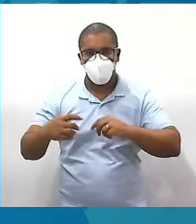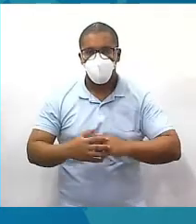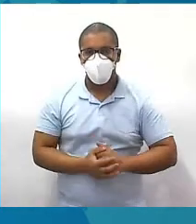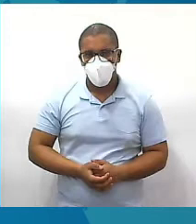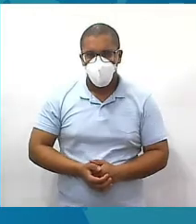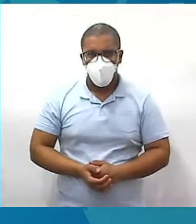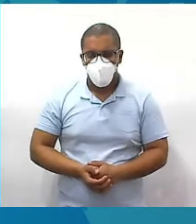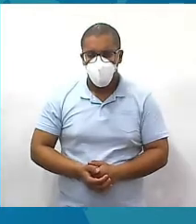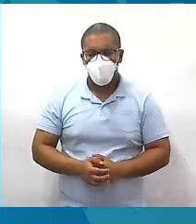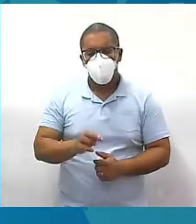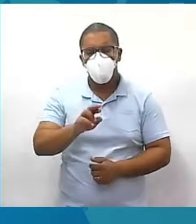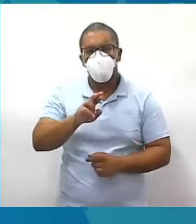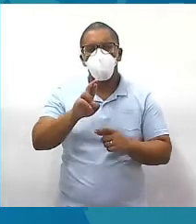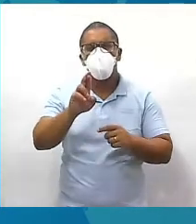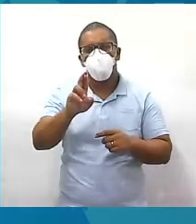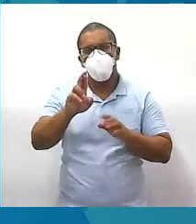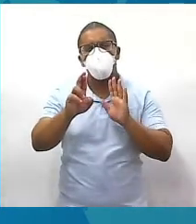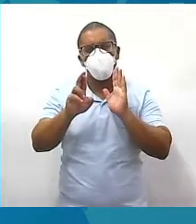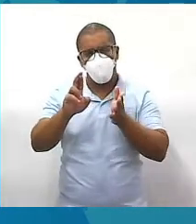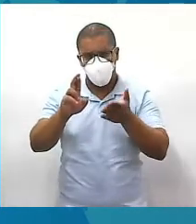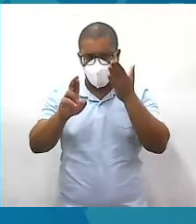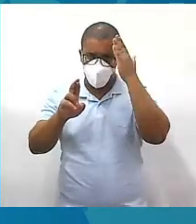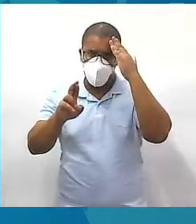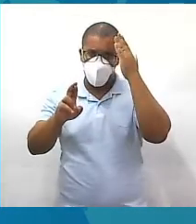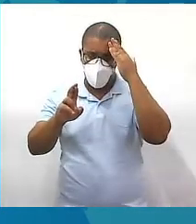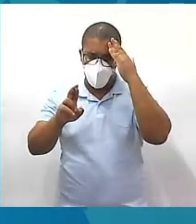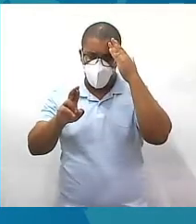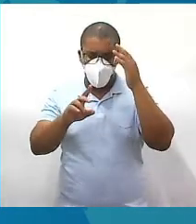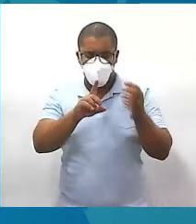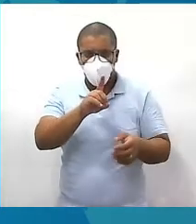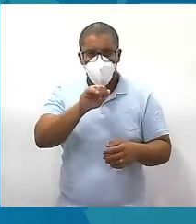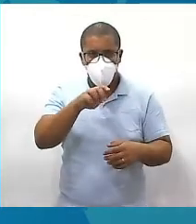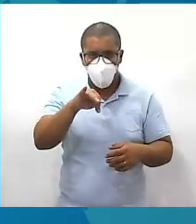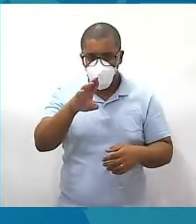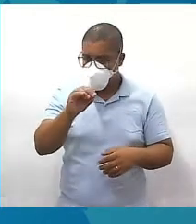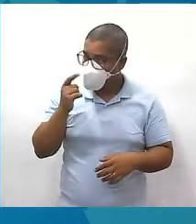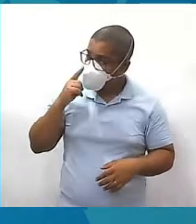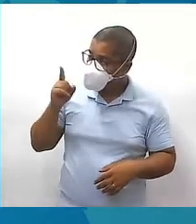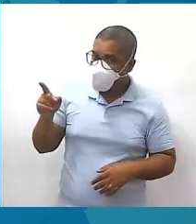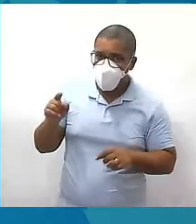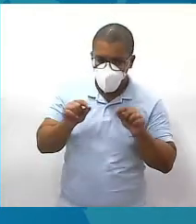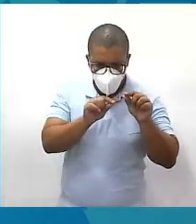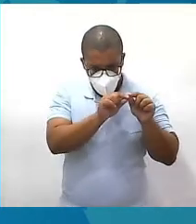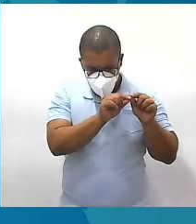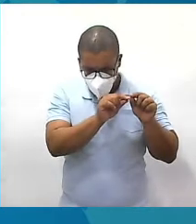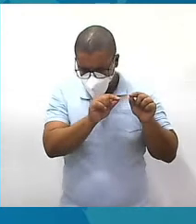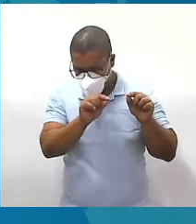E o raio, claro, você já viu. Aí é o diâmetro, esse ponto D ao